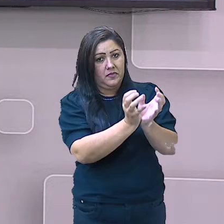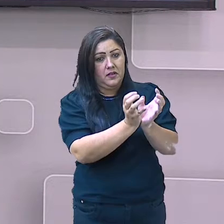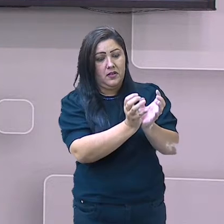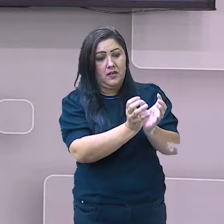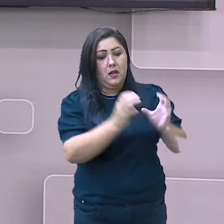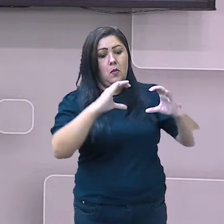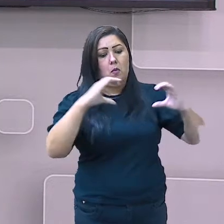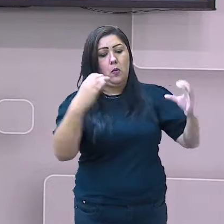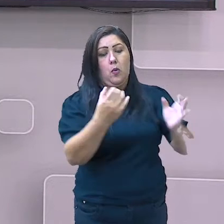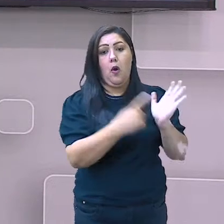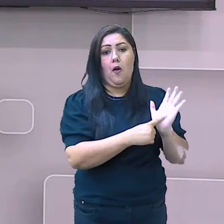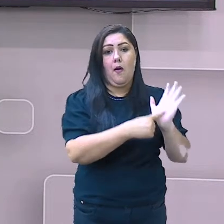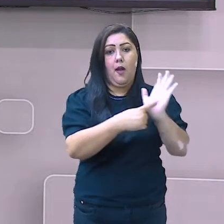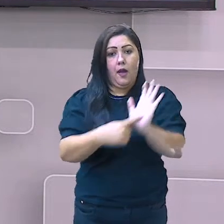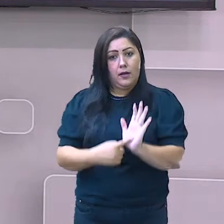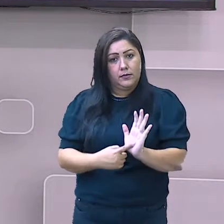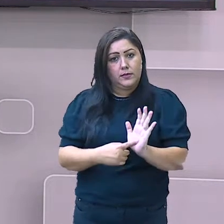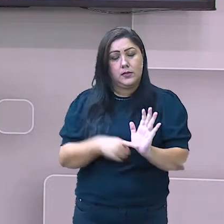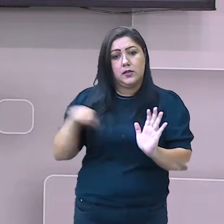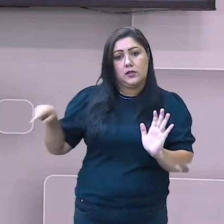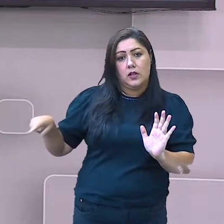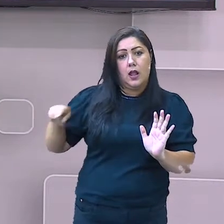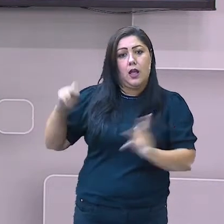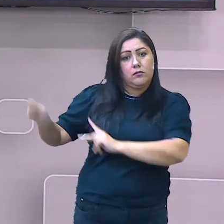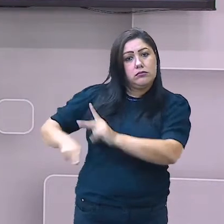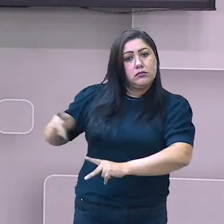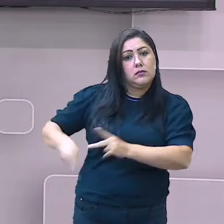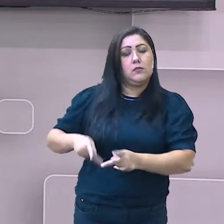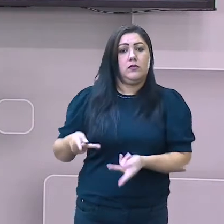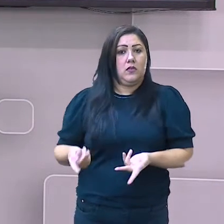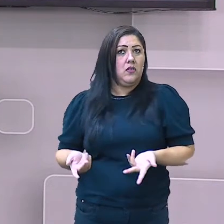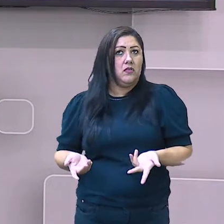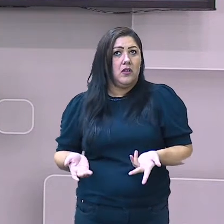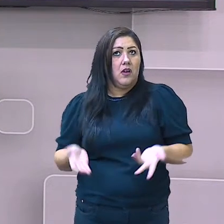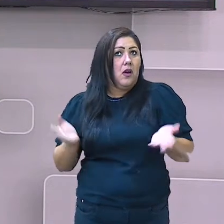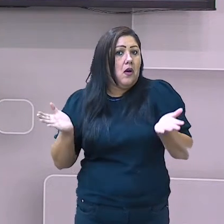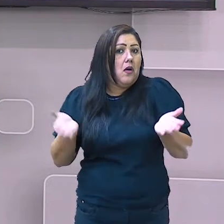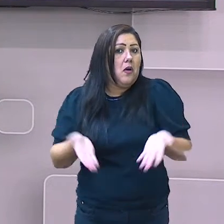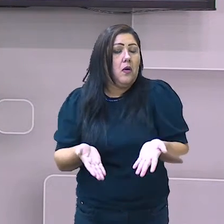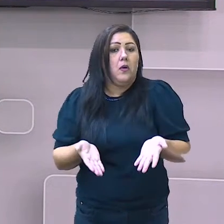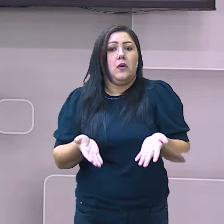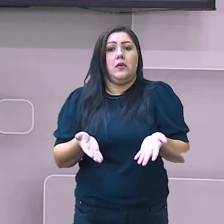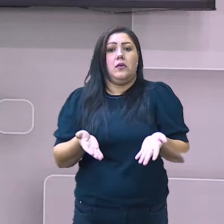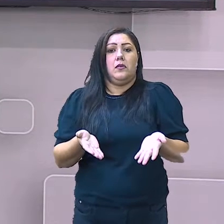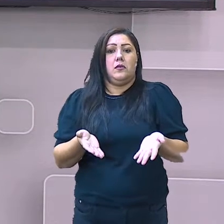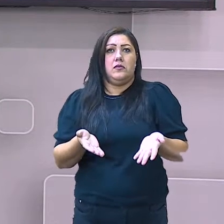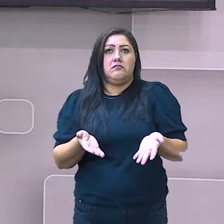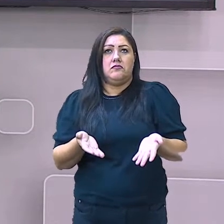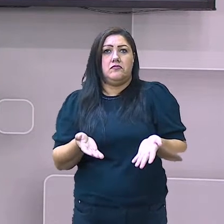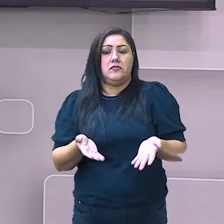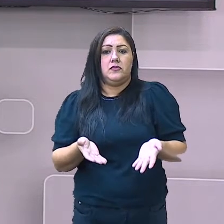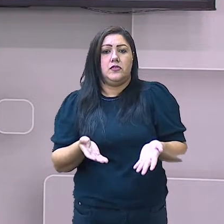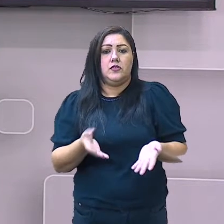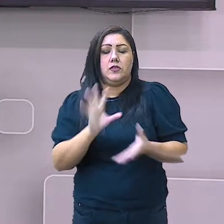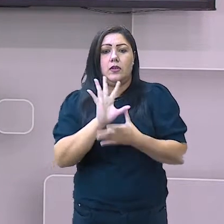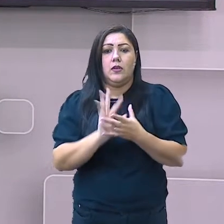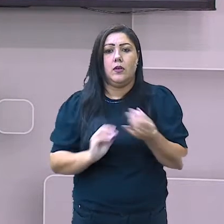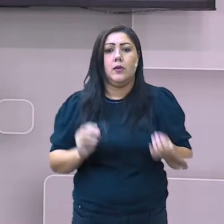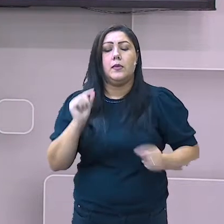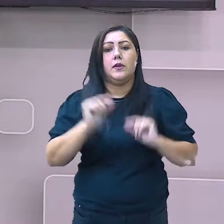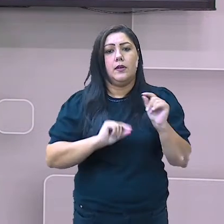tinham representantes dos povos, como seria hoje os nossos senadores e